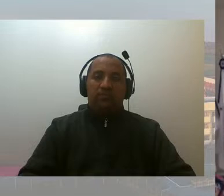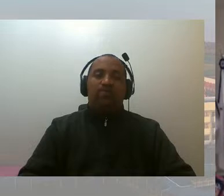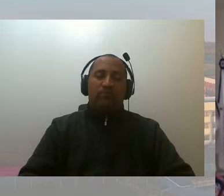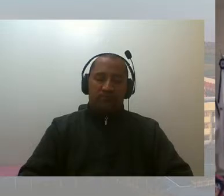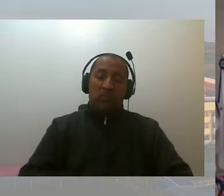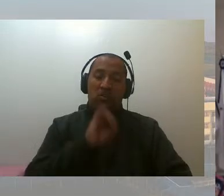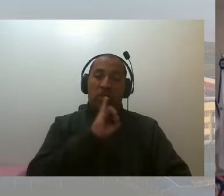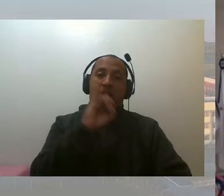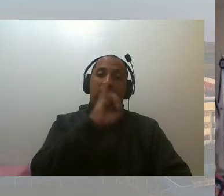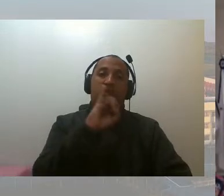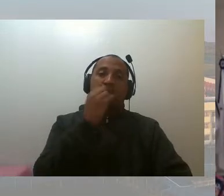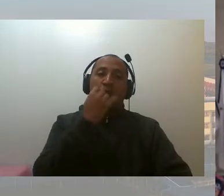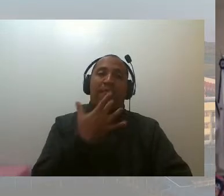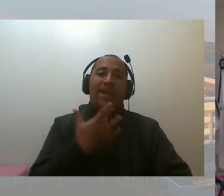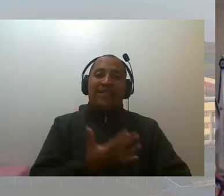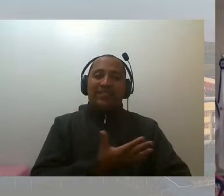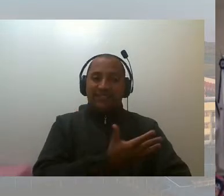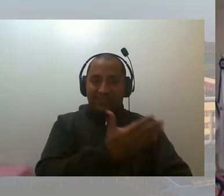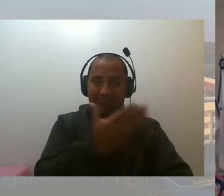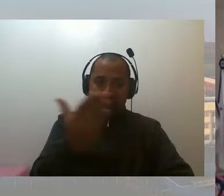Olá. Boa tarde a todos.